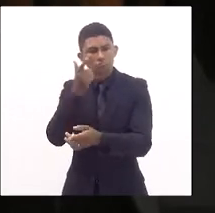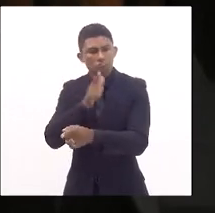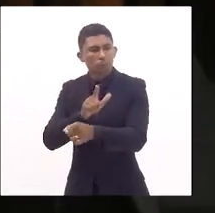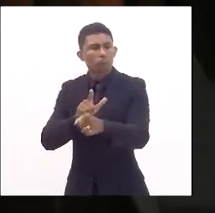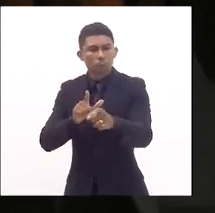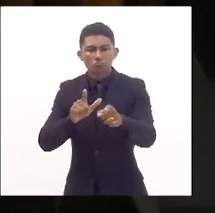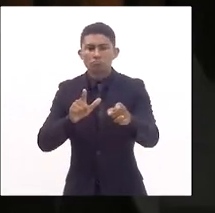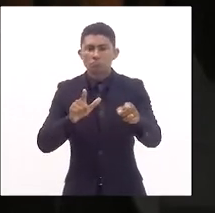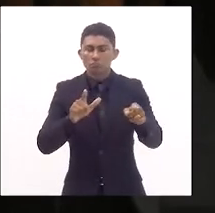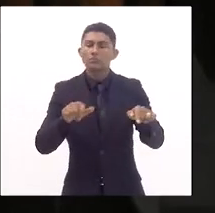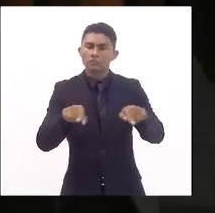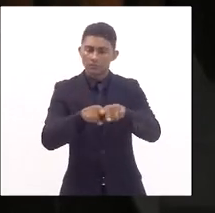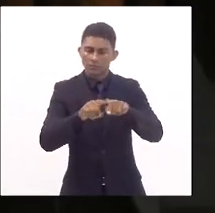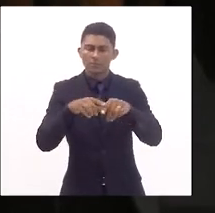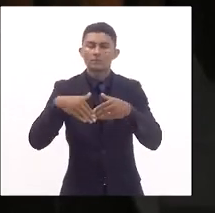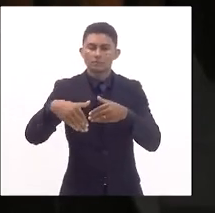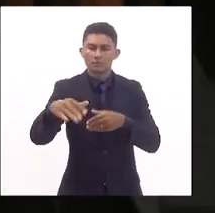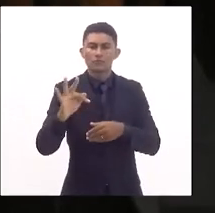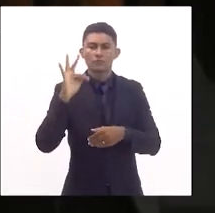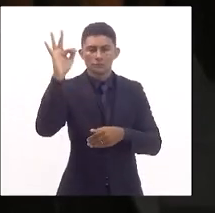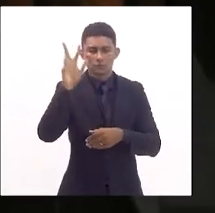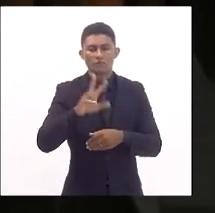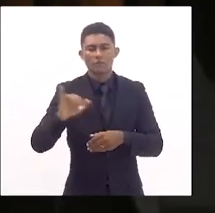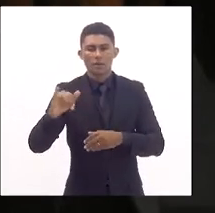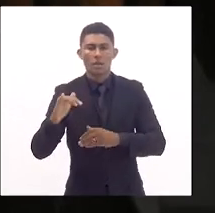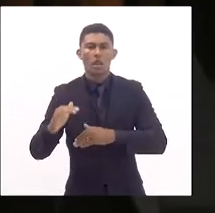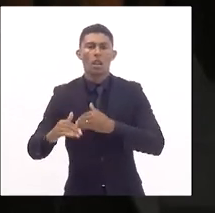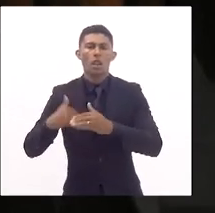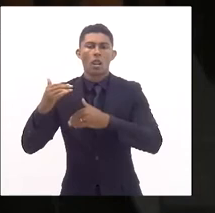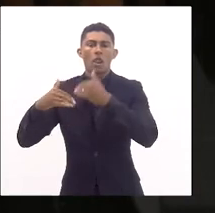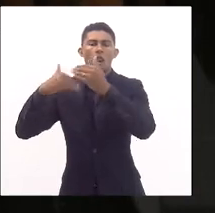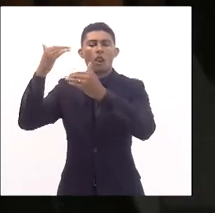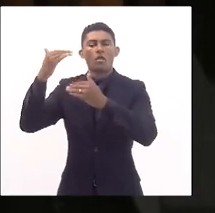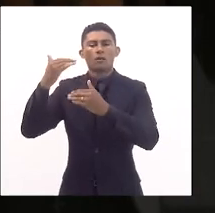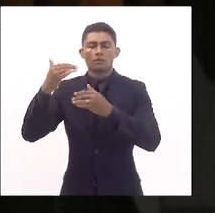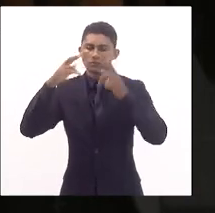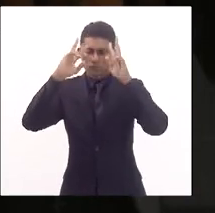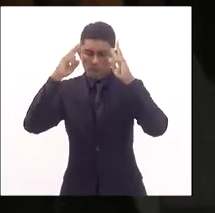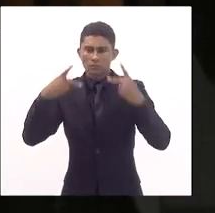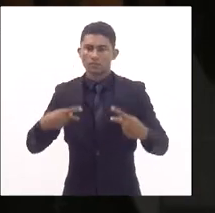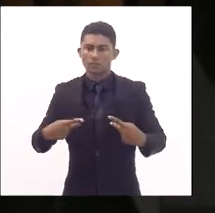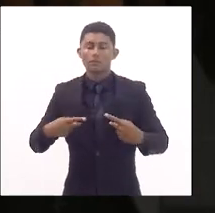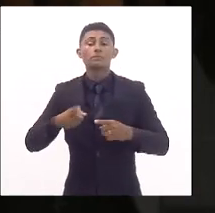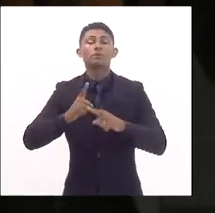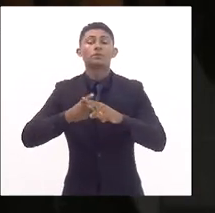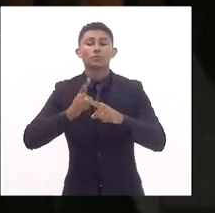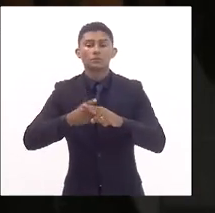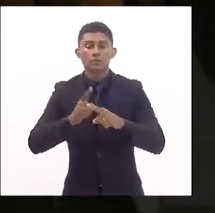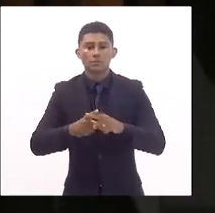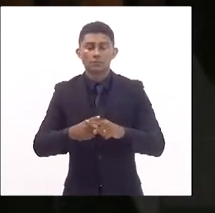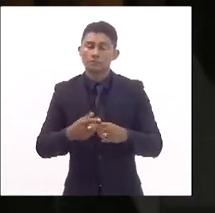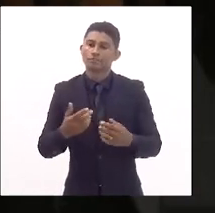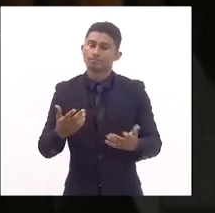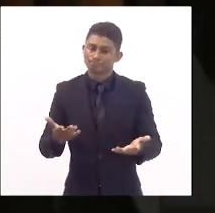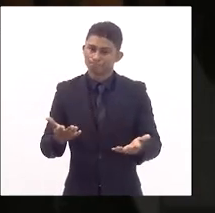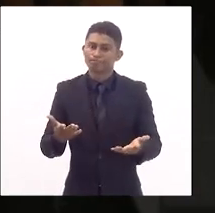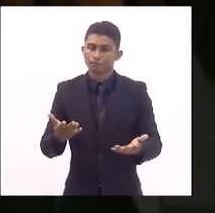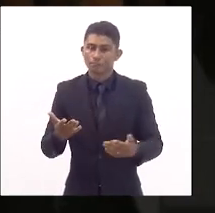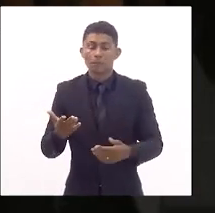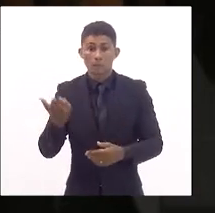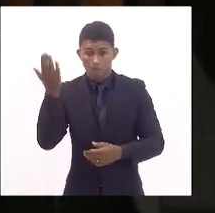seguramente evoluir lá muito mais porque conseguiu superar muitas